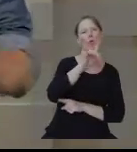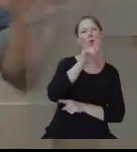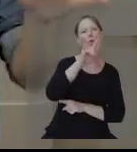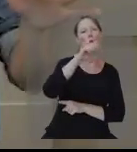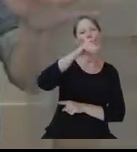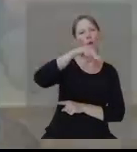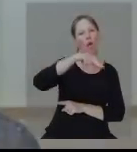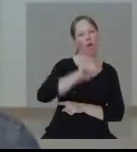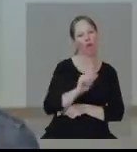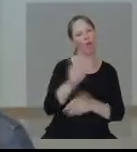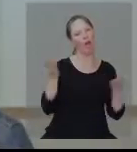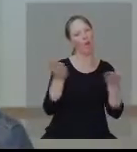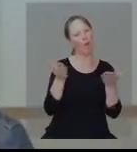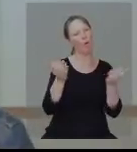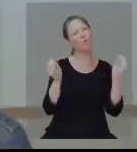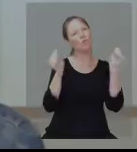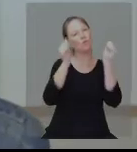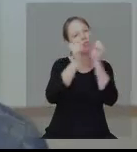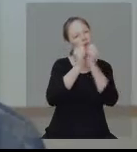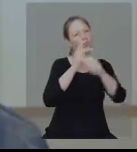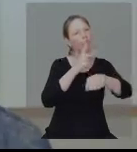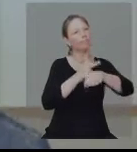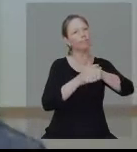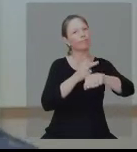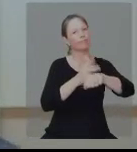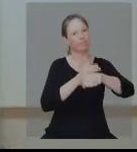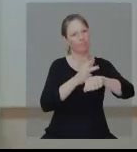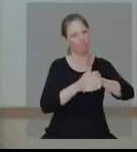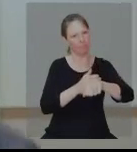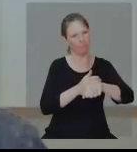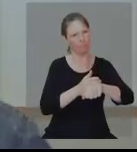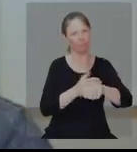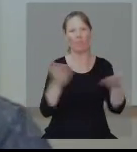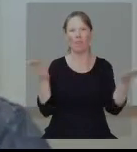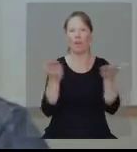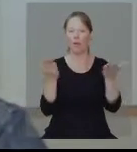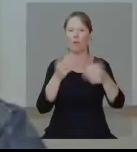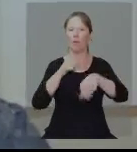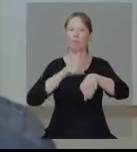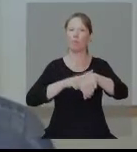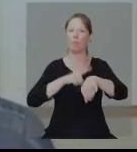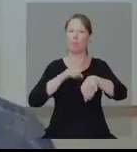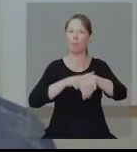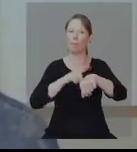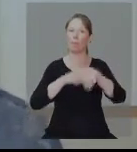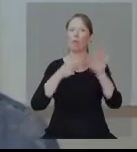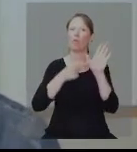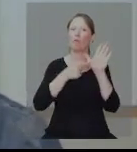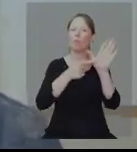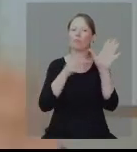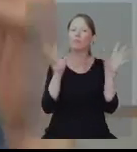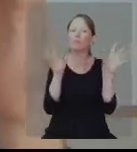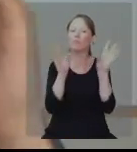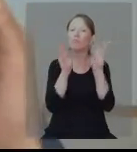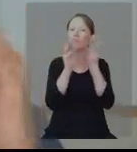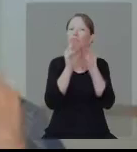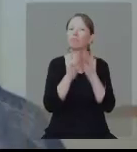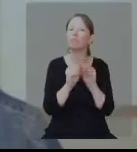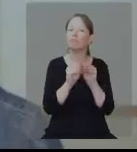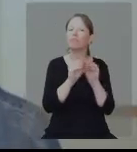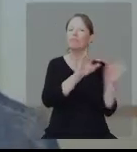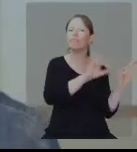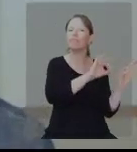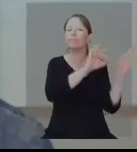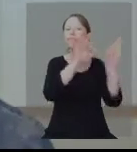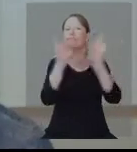Vamos mais uma vez almoçar com você. Nos permita e nos dê licença, por favor, porque agora é o momento em que a gente traz a você um resumo da